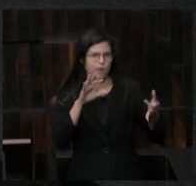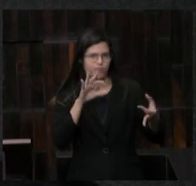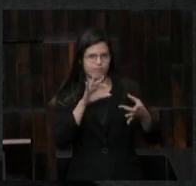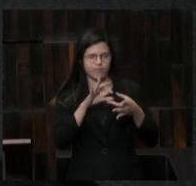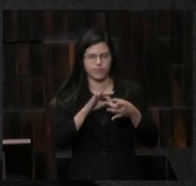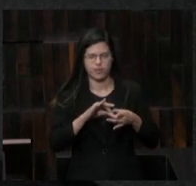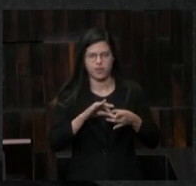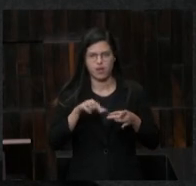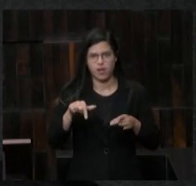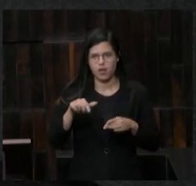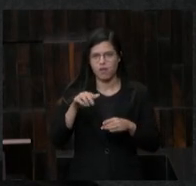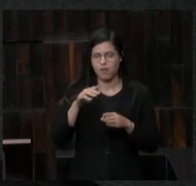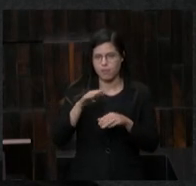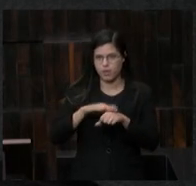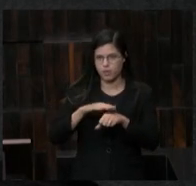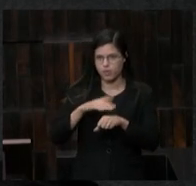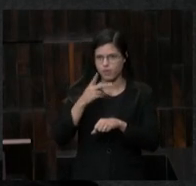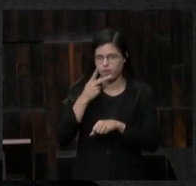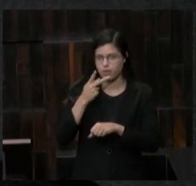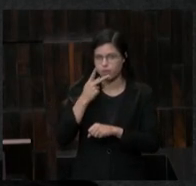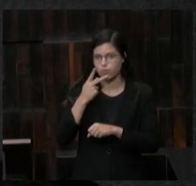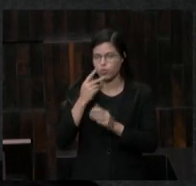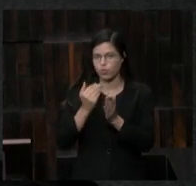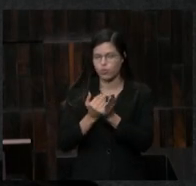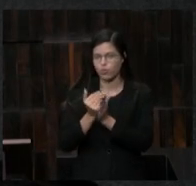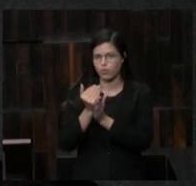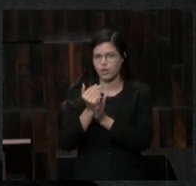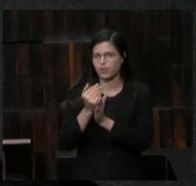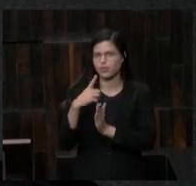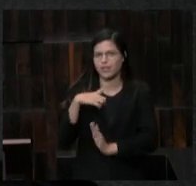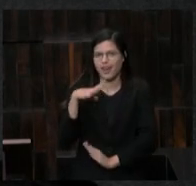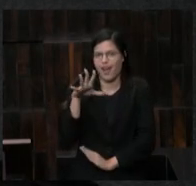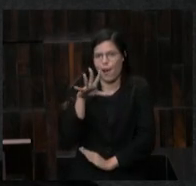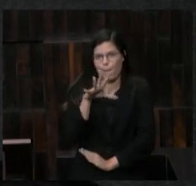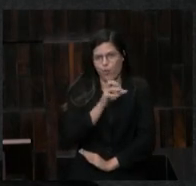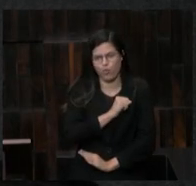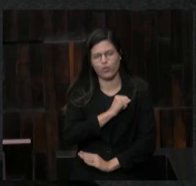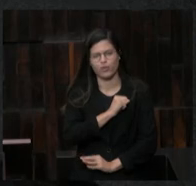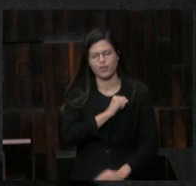como ela mesmo disse aqui no começo, ela tem amor no coração, ela